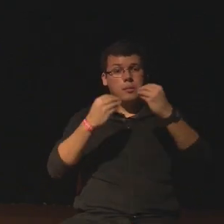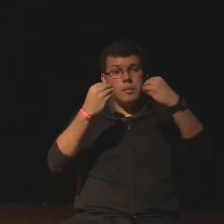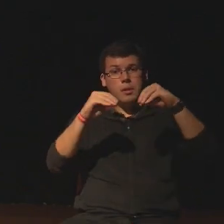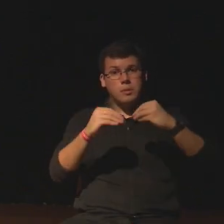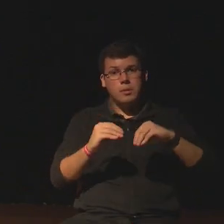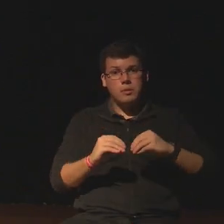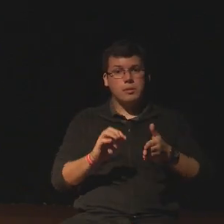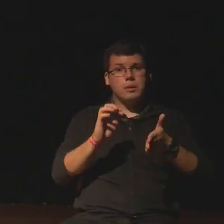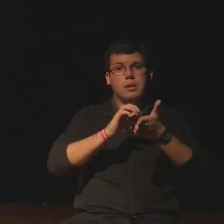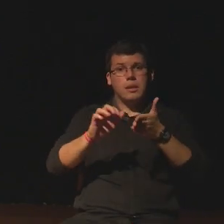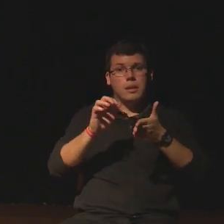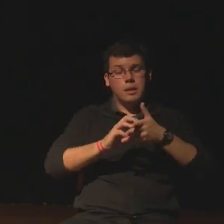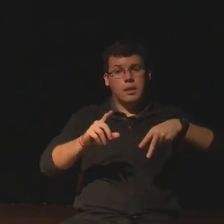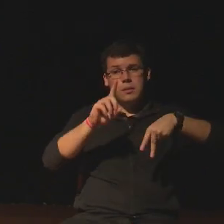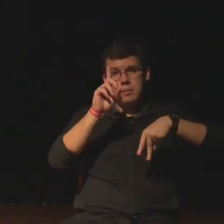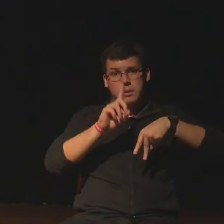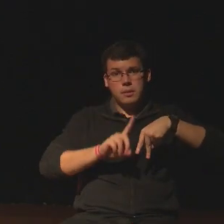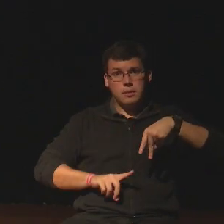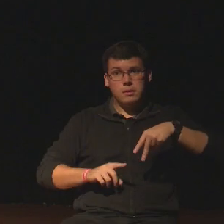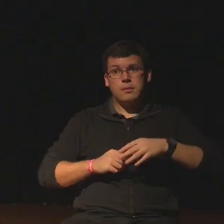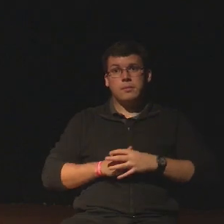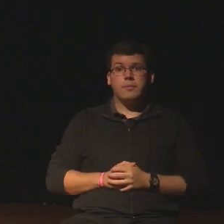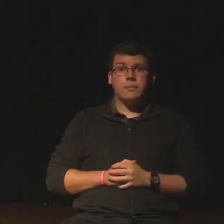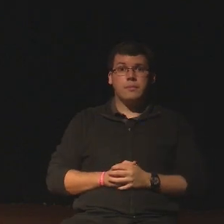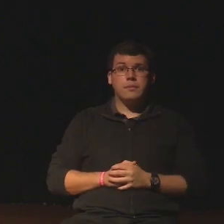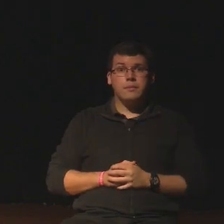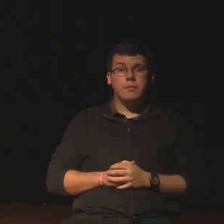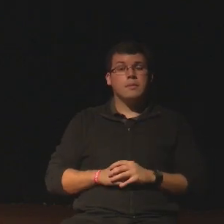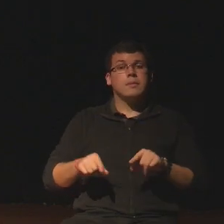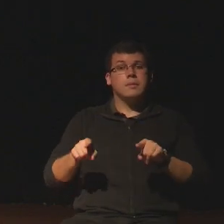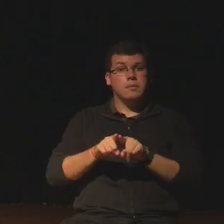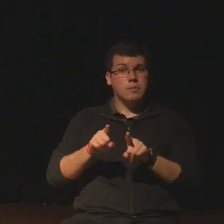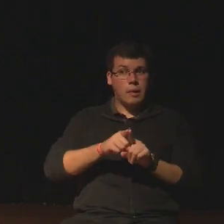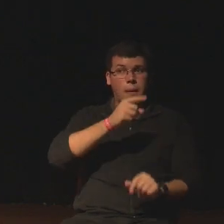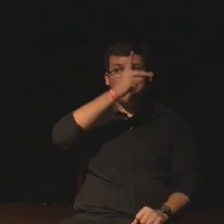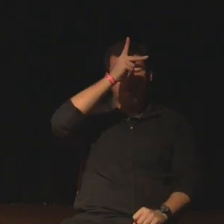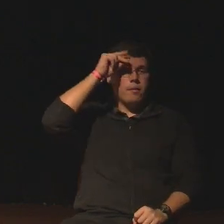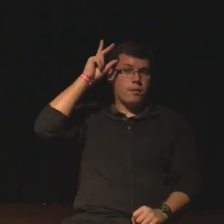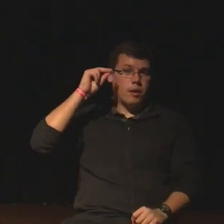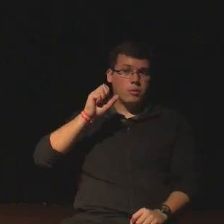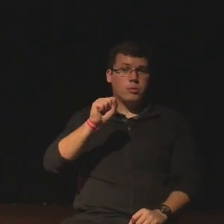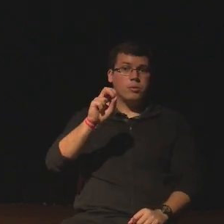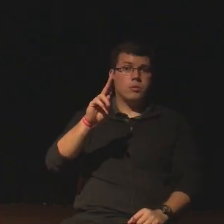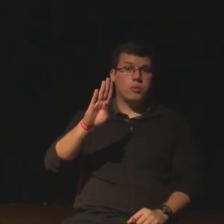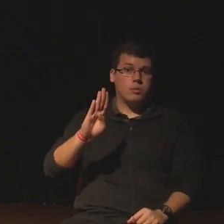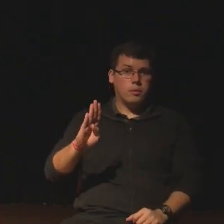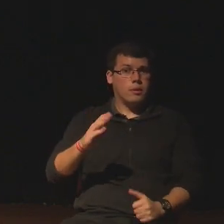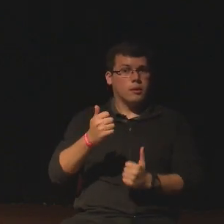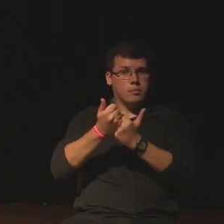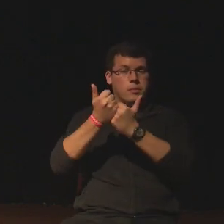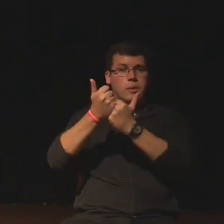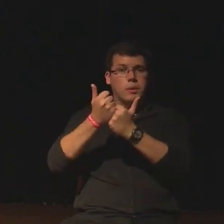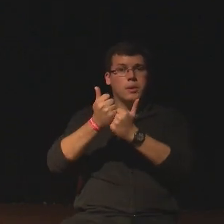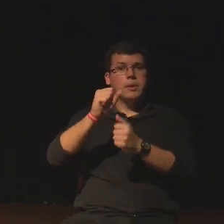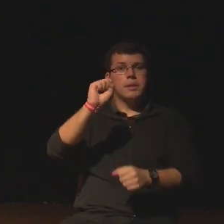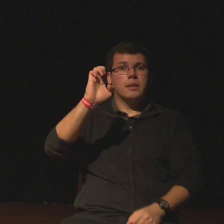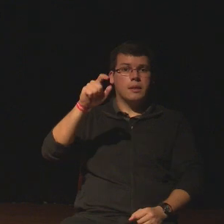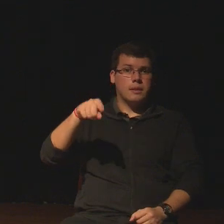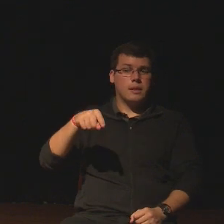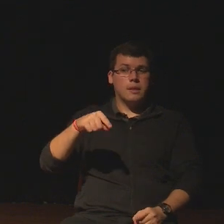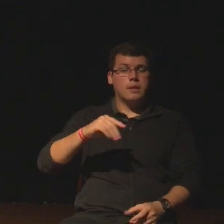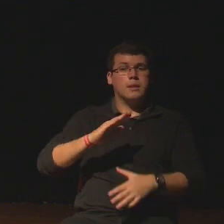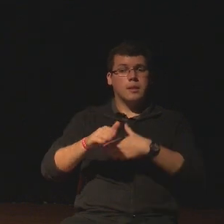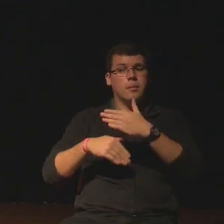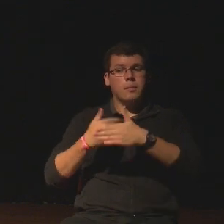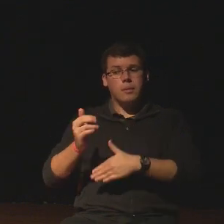na comissão, como a secretária colocou, e a Subprefeitura da Sé, que depois de um eventual acordo firmado é quem fica responsável.